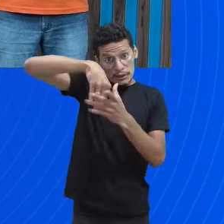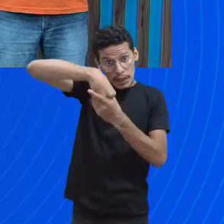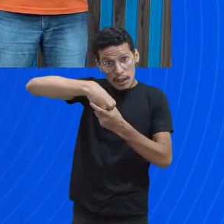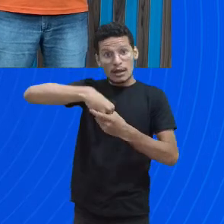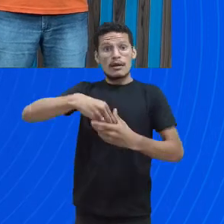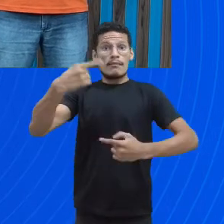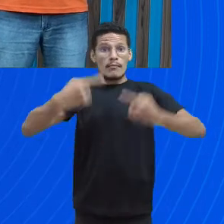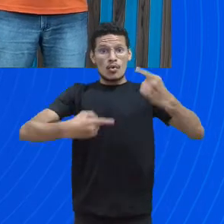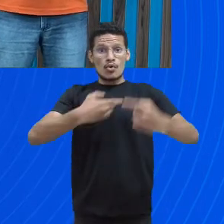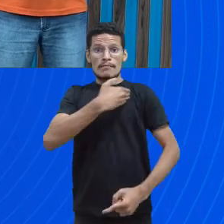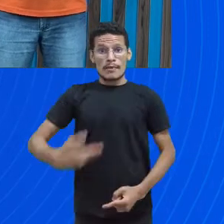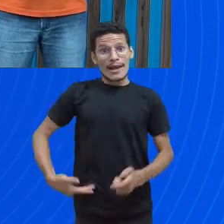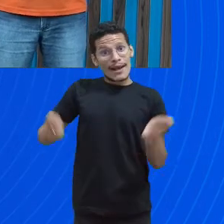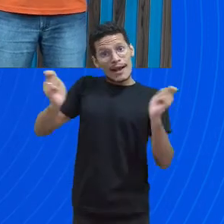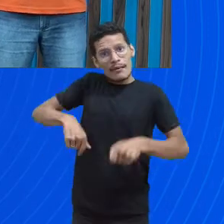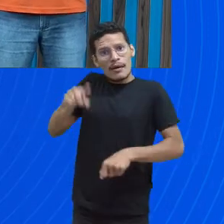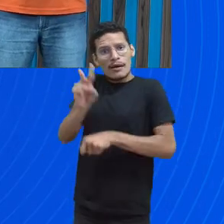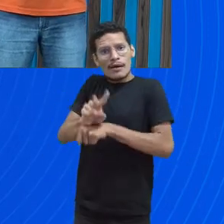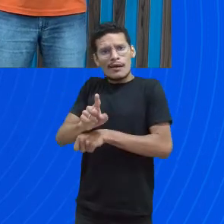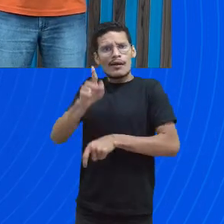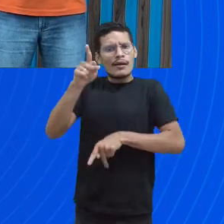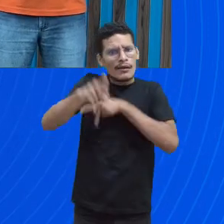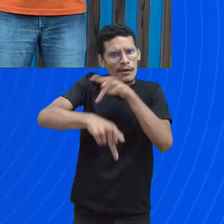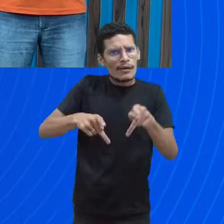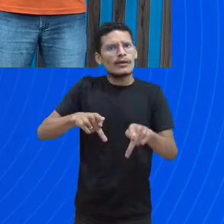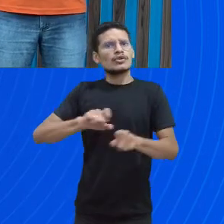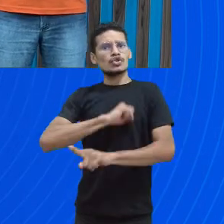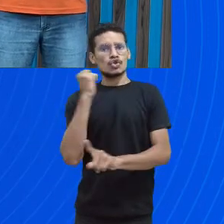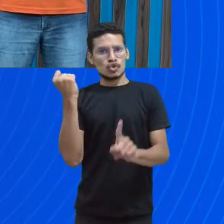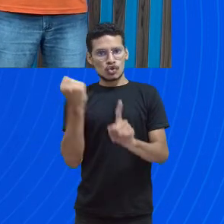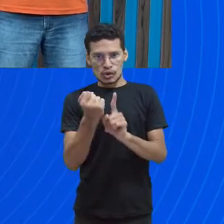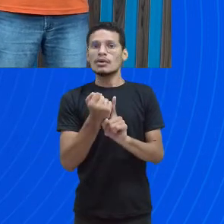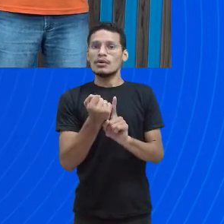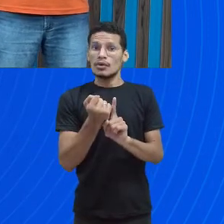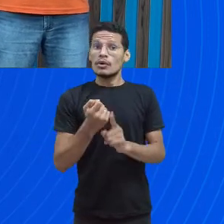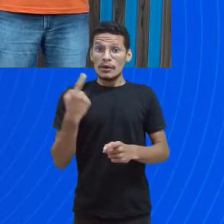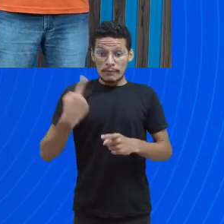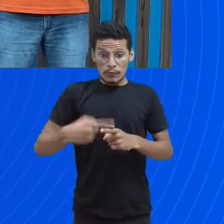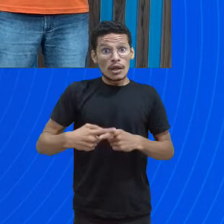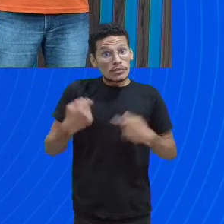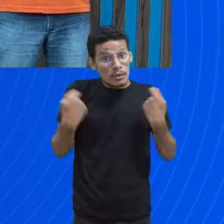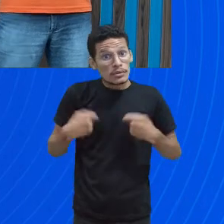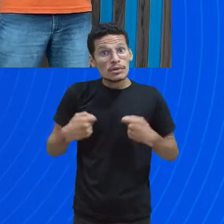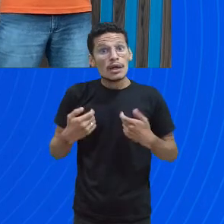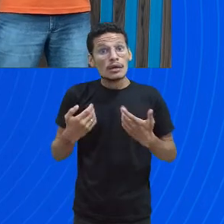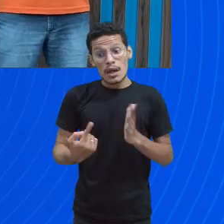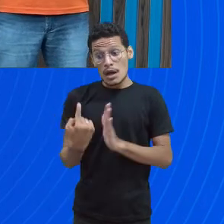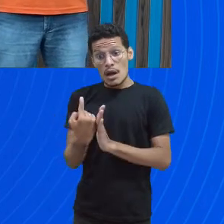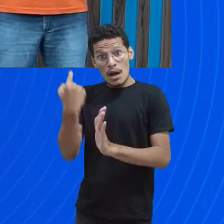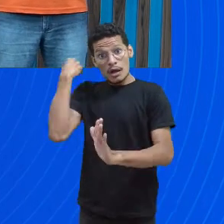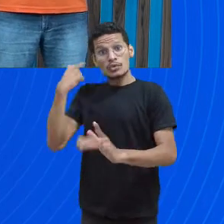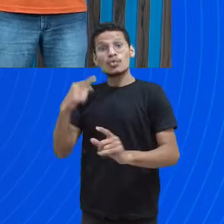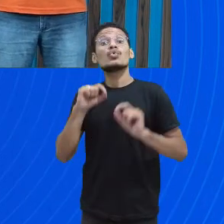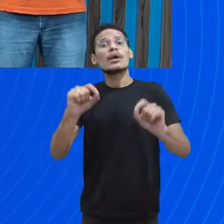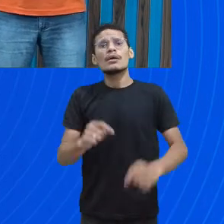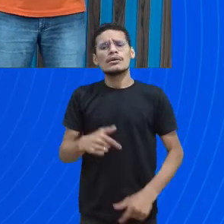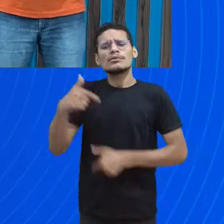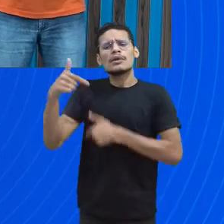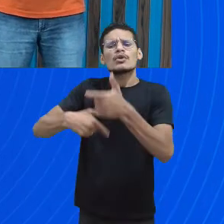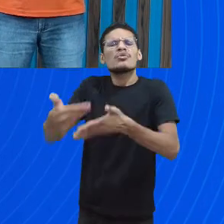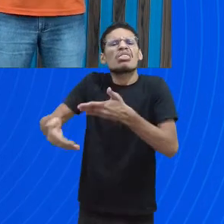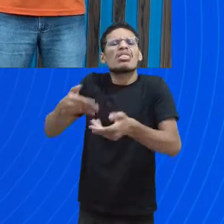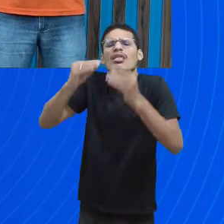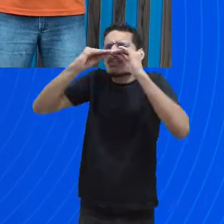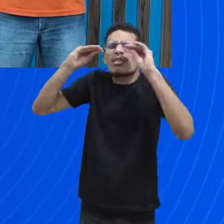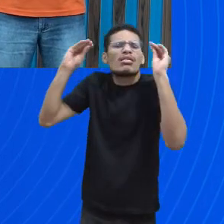enquanto política de proteção social, de promoção social. Por quê? Porque é uma necessidade. Porque imagina que antes disso, o trabalhador era tratado de qualquer